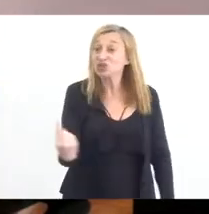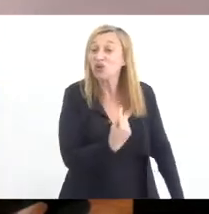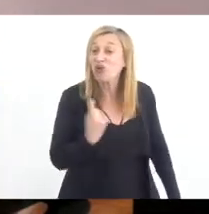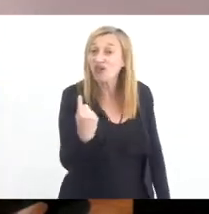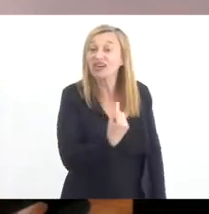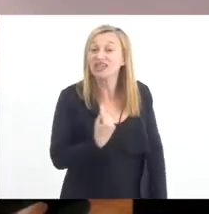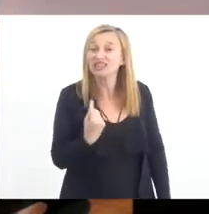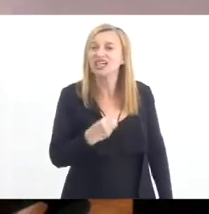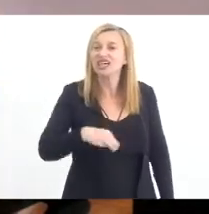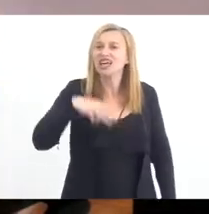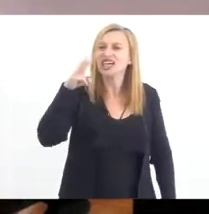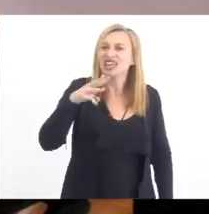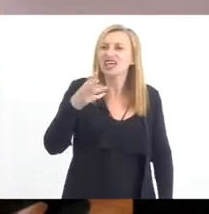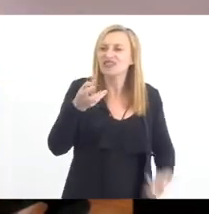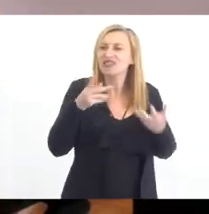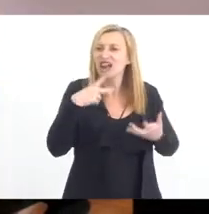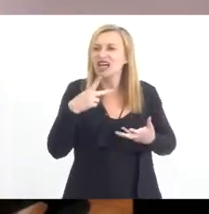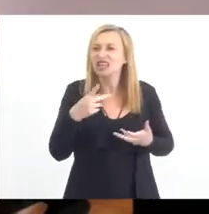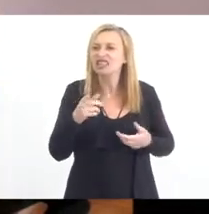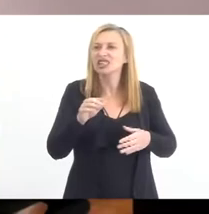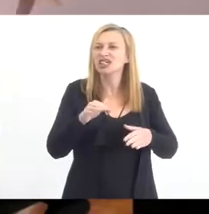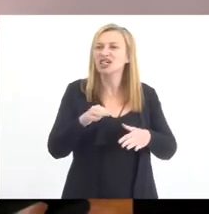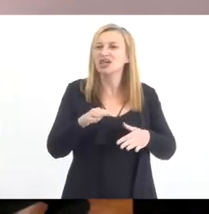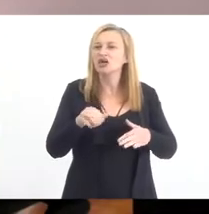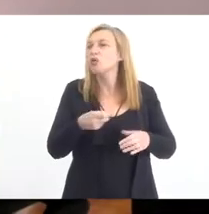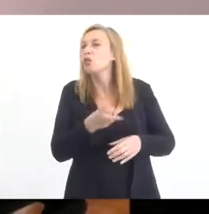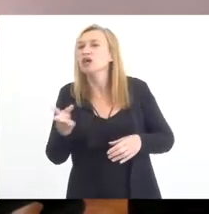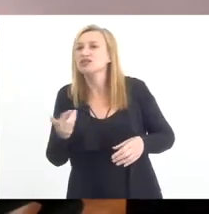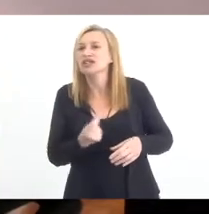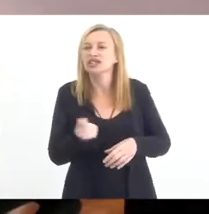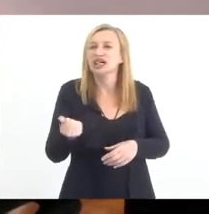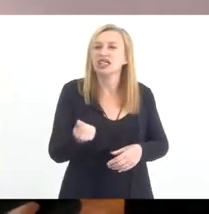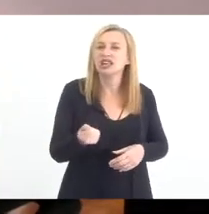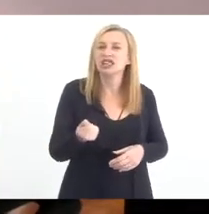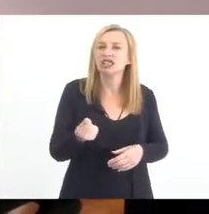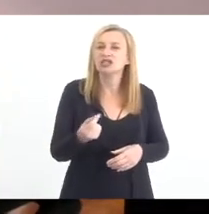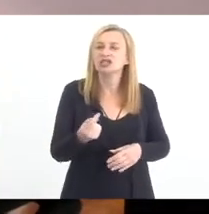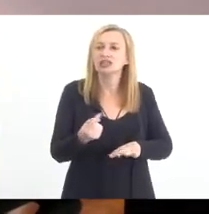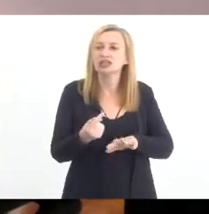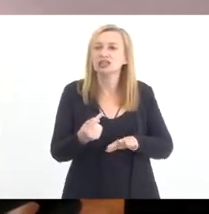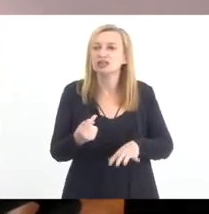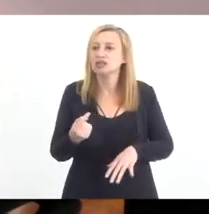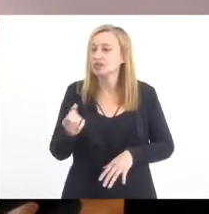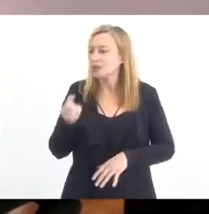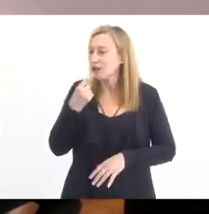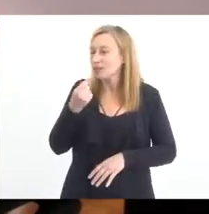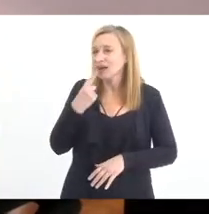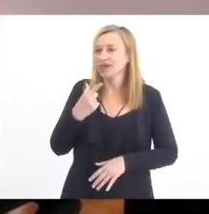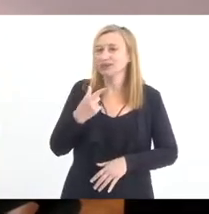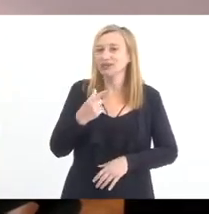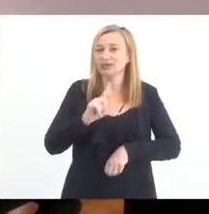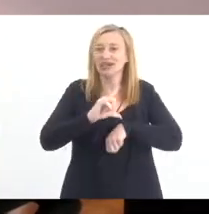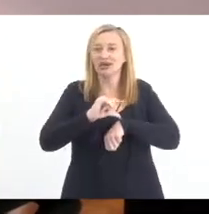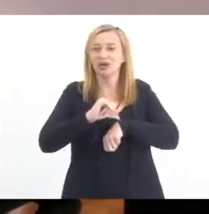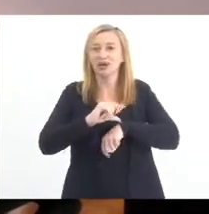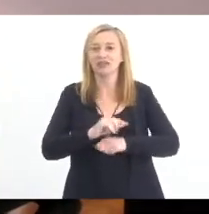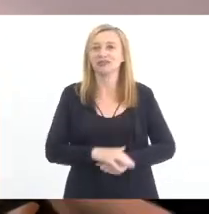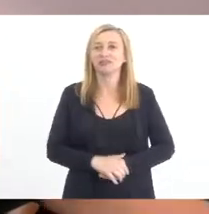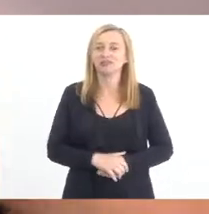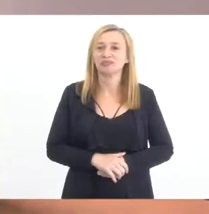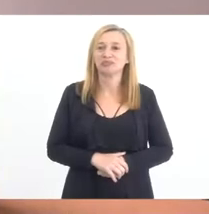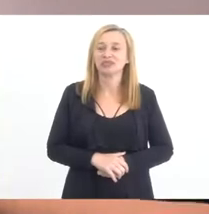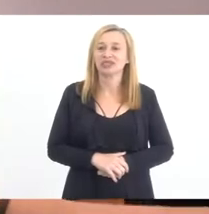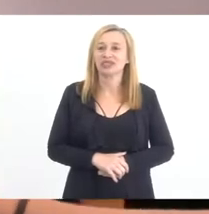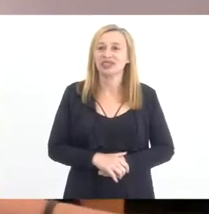aqui, sei lá, depois de tantos anos não vai poder sair, sei lá, põe. Entendeu? É hora do meu remédio. Estou concorrendo.